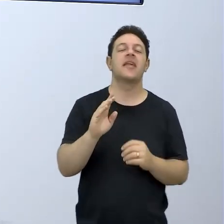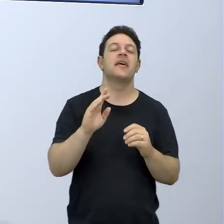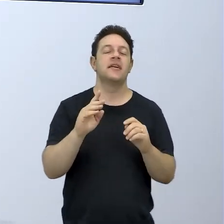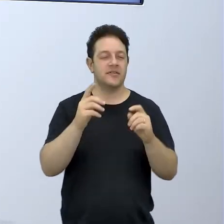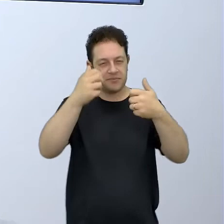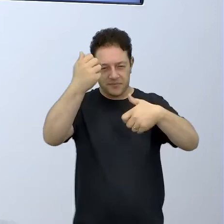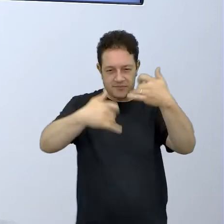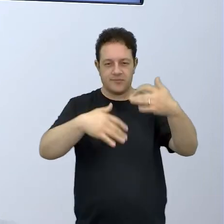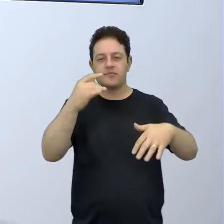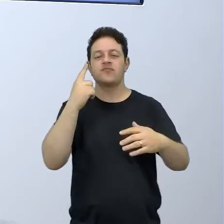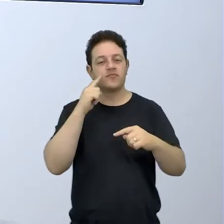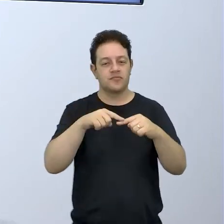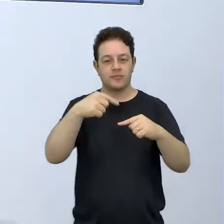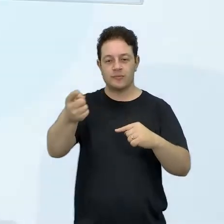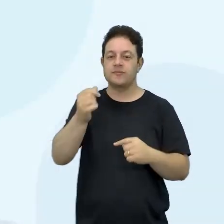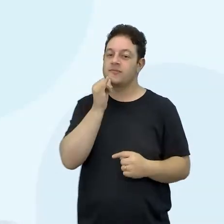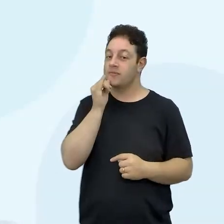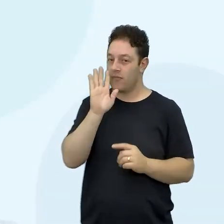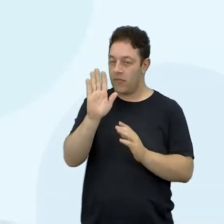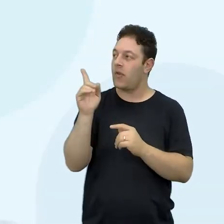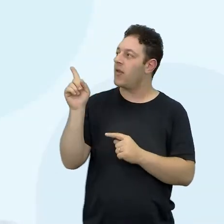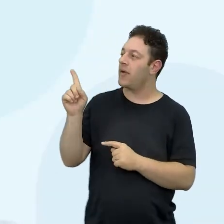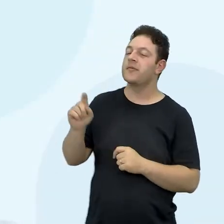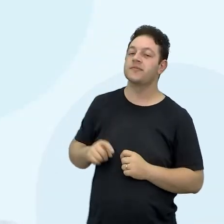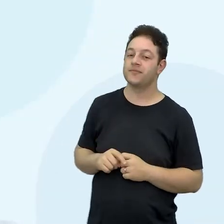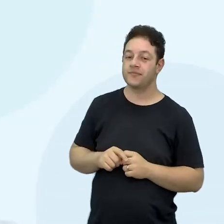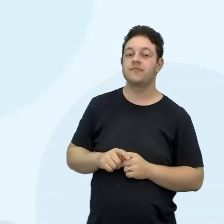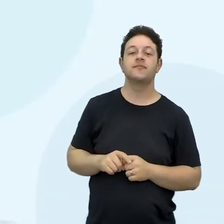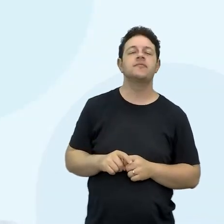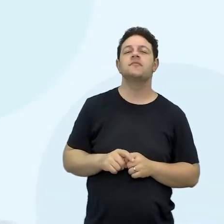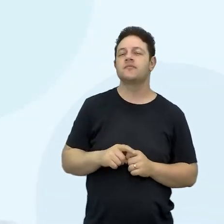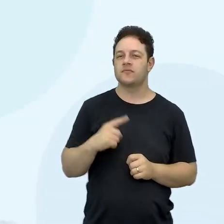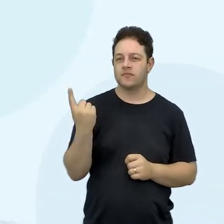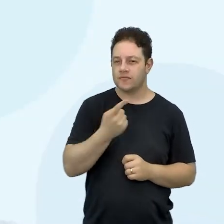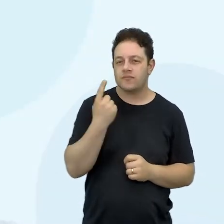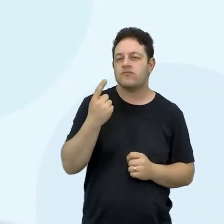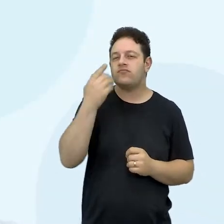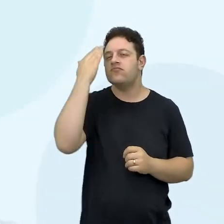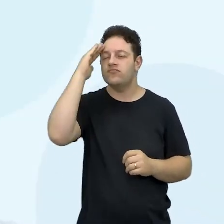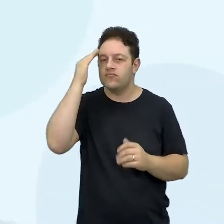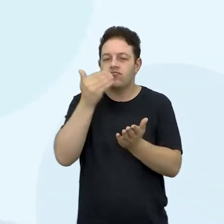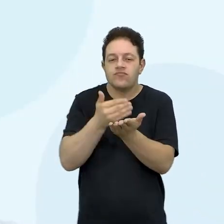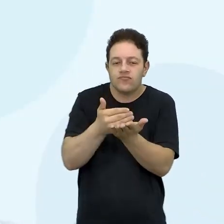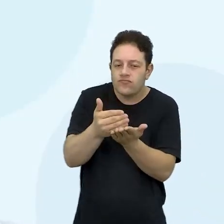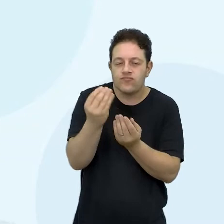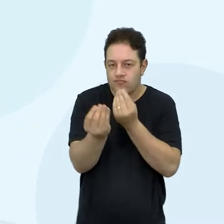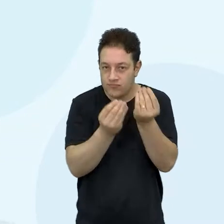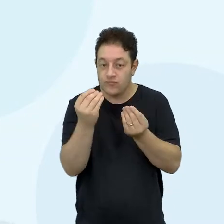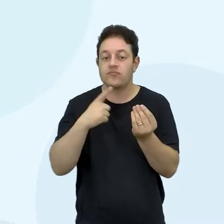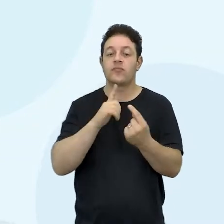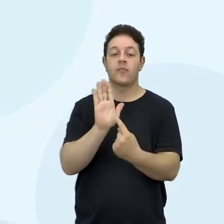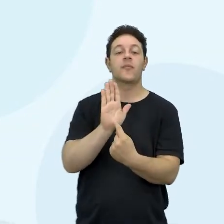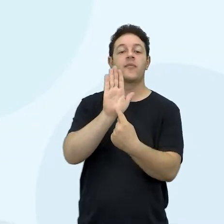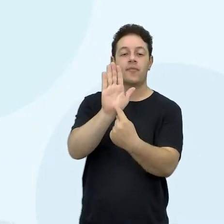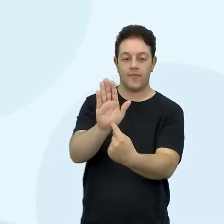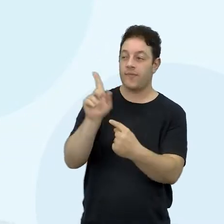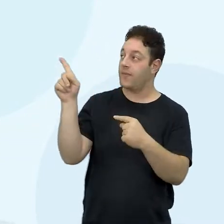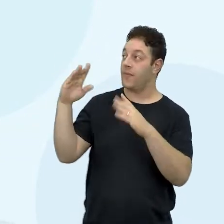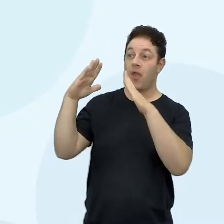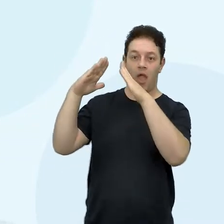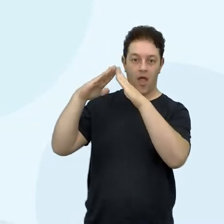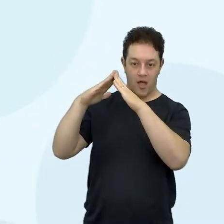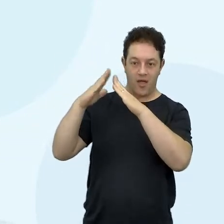problemática. Para começo de conversa, está na tela aí para você. Para começo de conversa, a gente apresentou aí uma casa